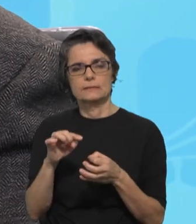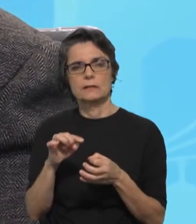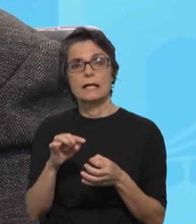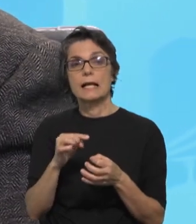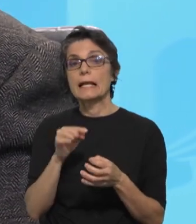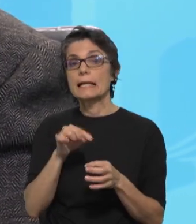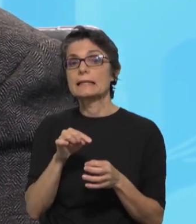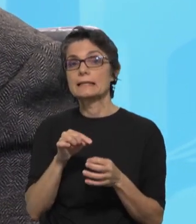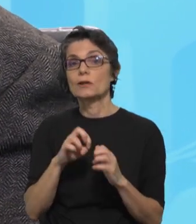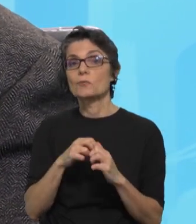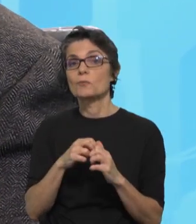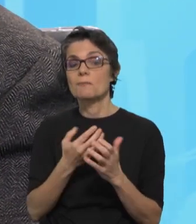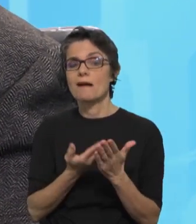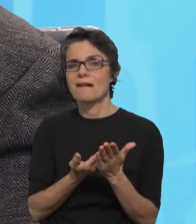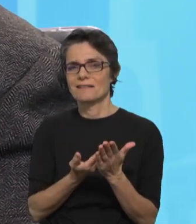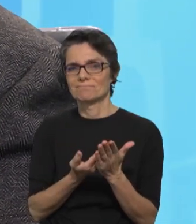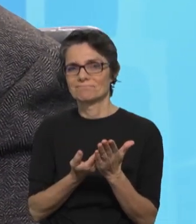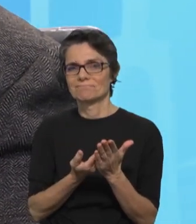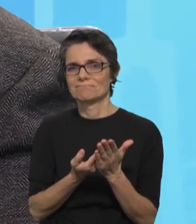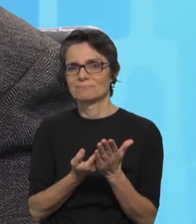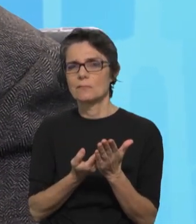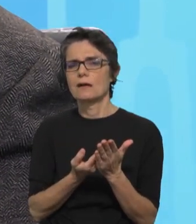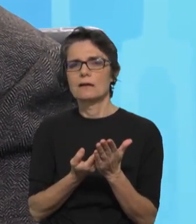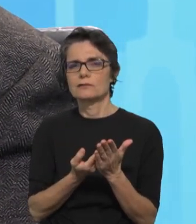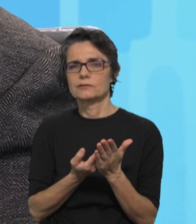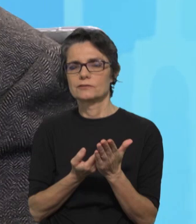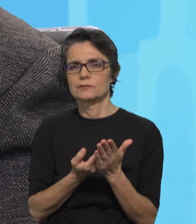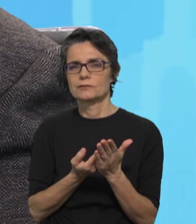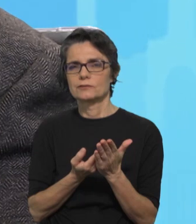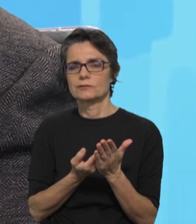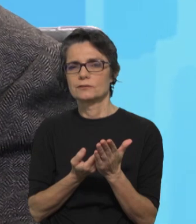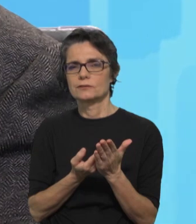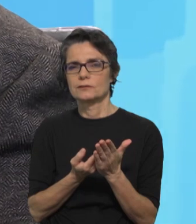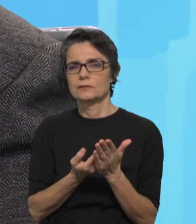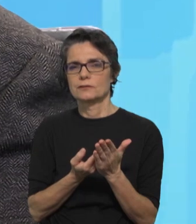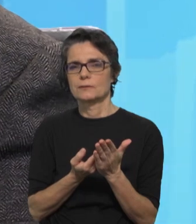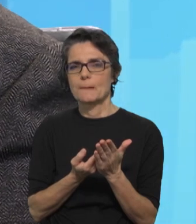um problema que são aqueles que